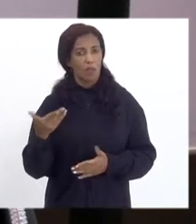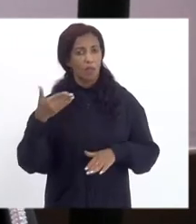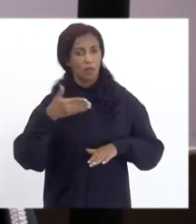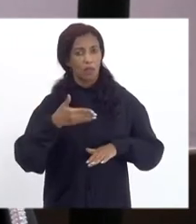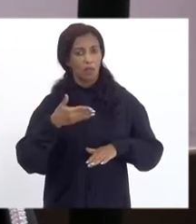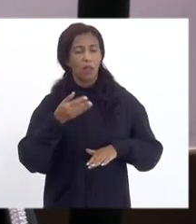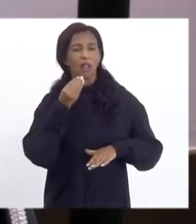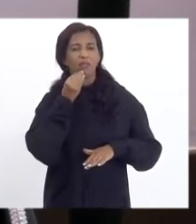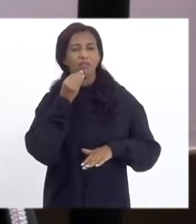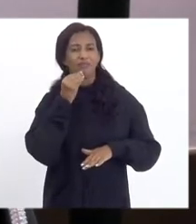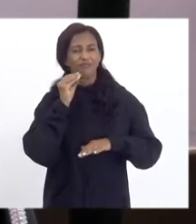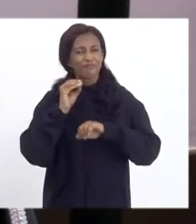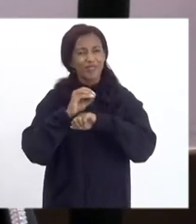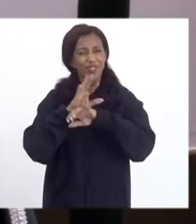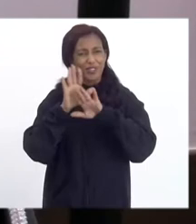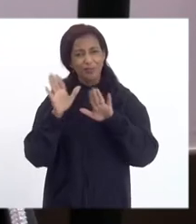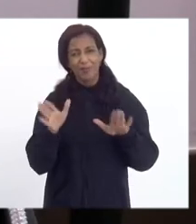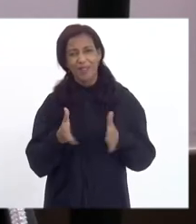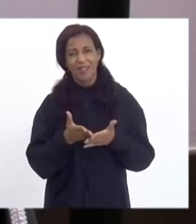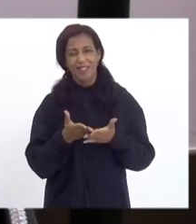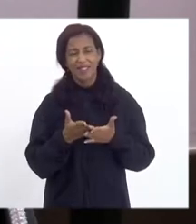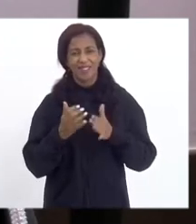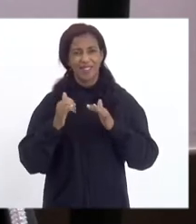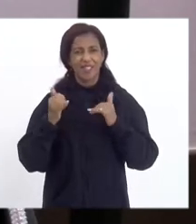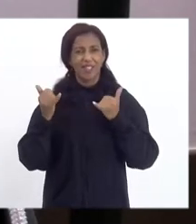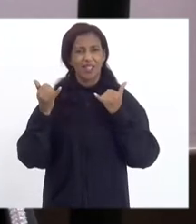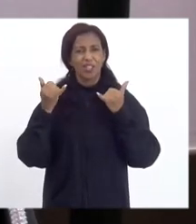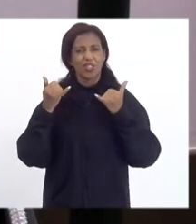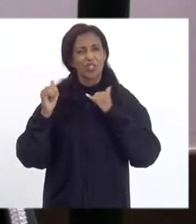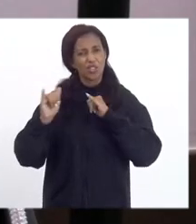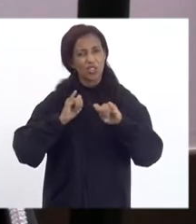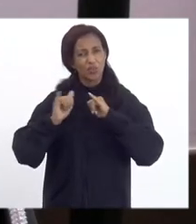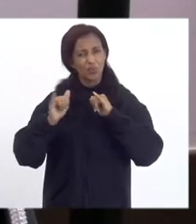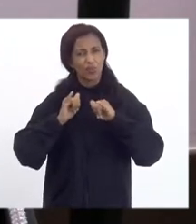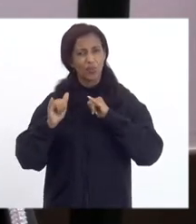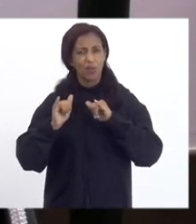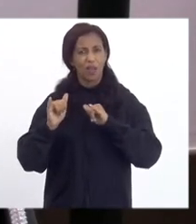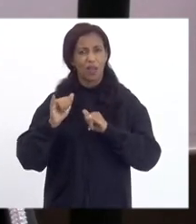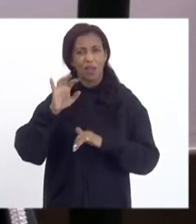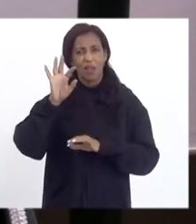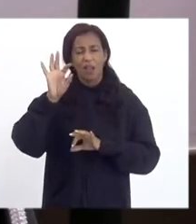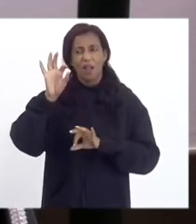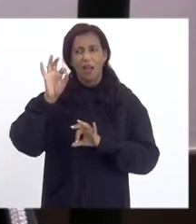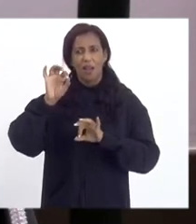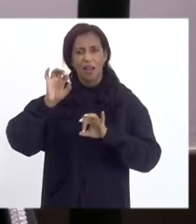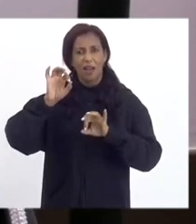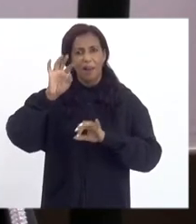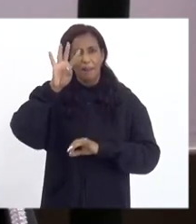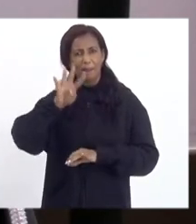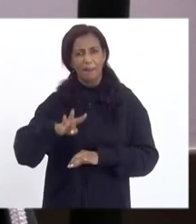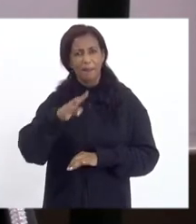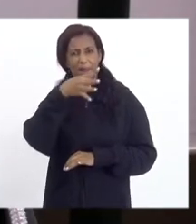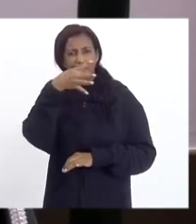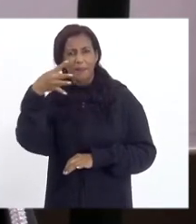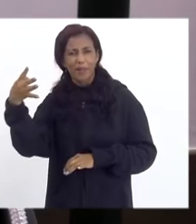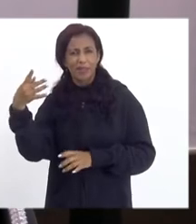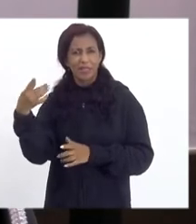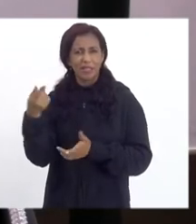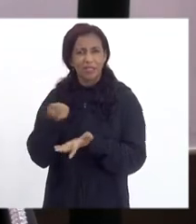da transparência divulgar a planilha de custo das empresas e consórcios de empresas